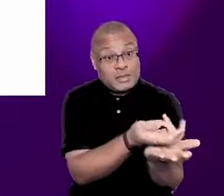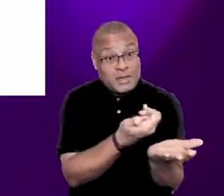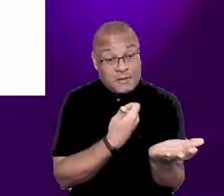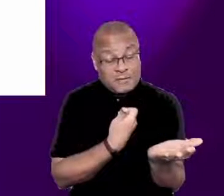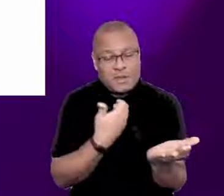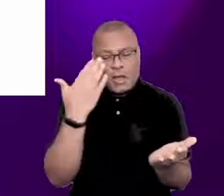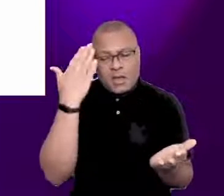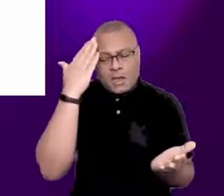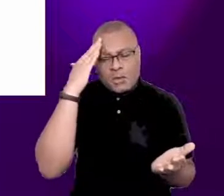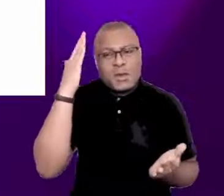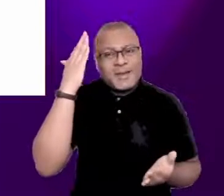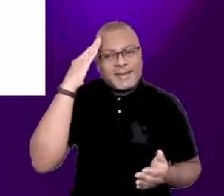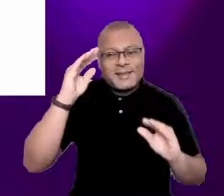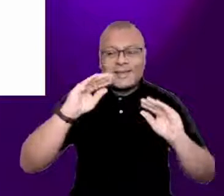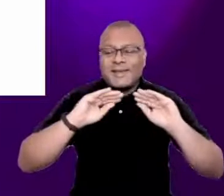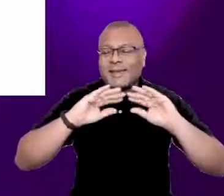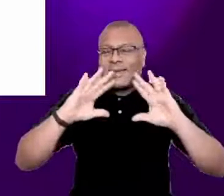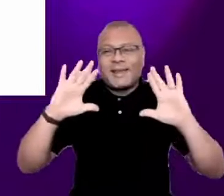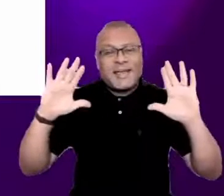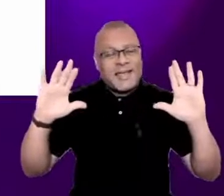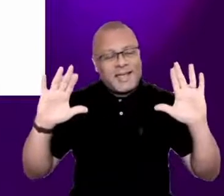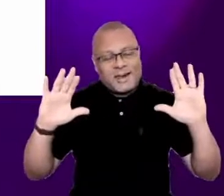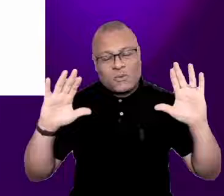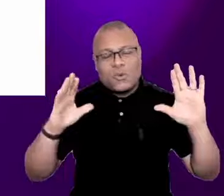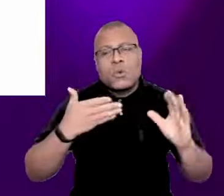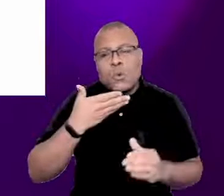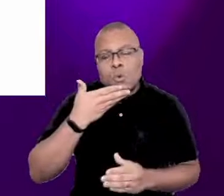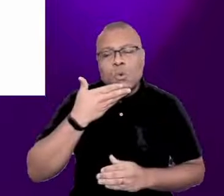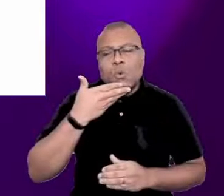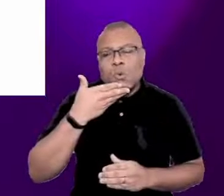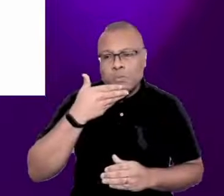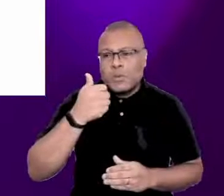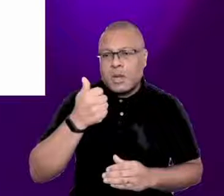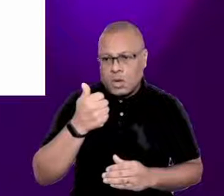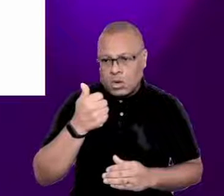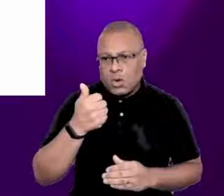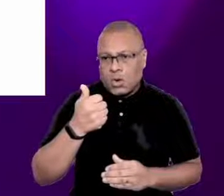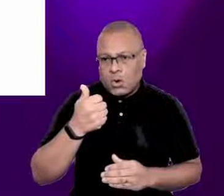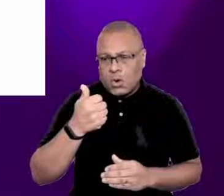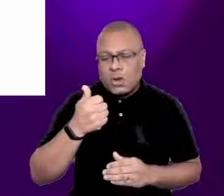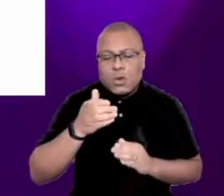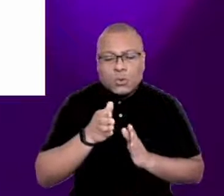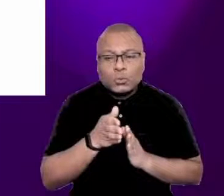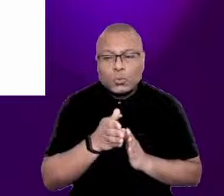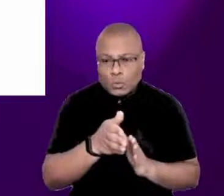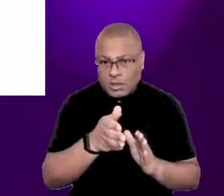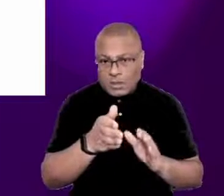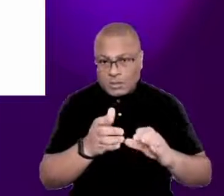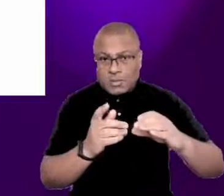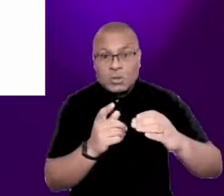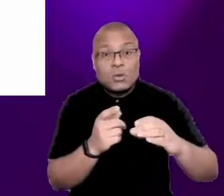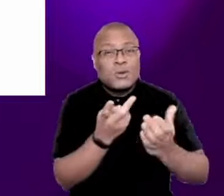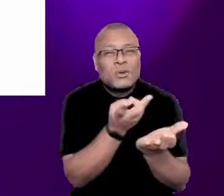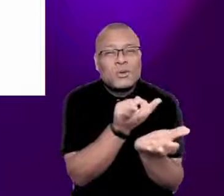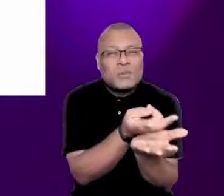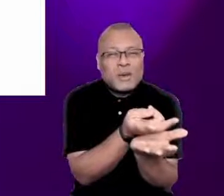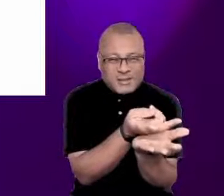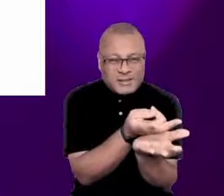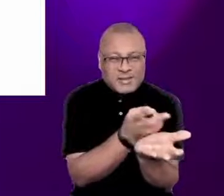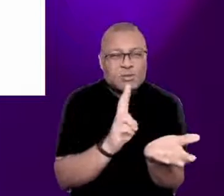ter esse cenário mais completo, melhor, desse caminho que o paciente seguiu dentro do sistema de